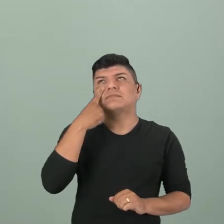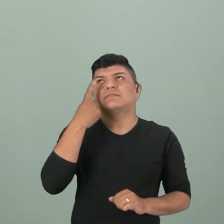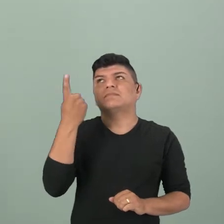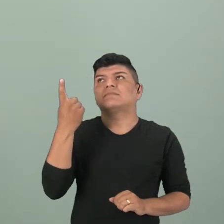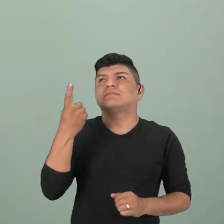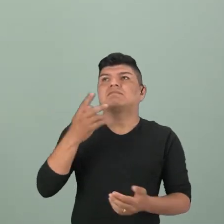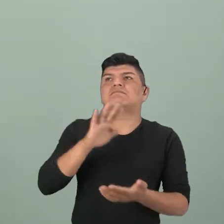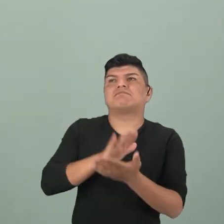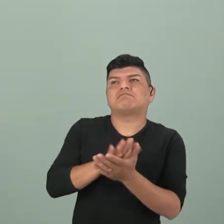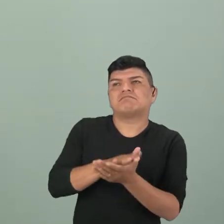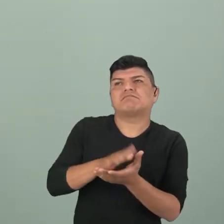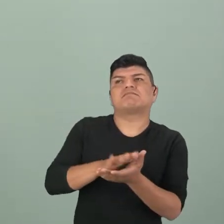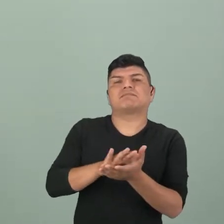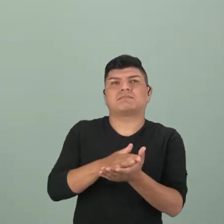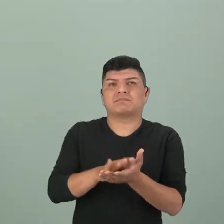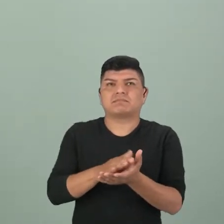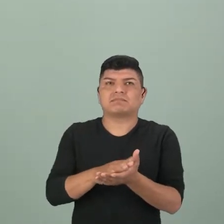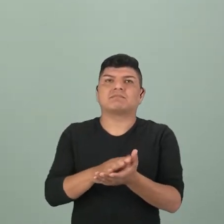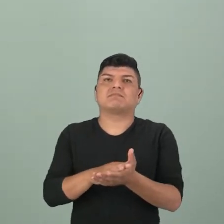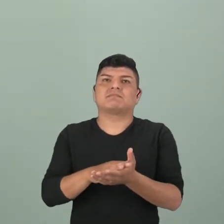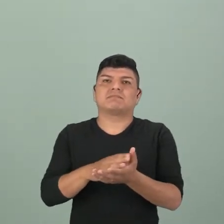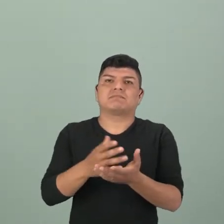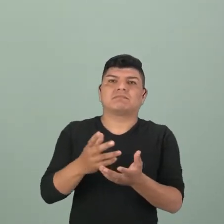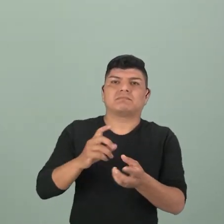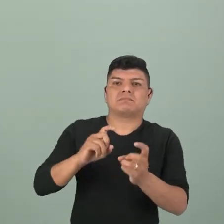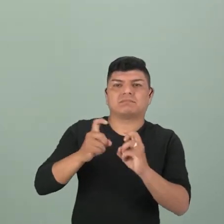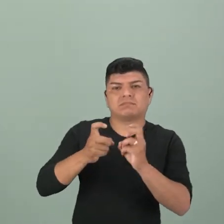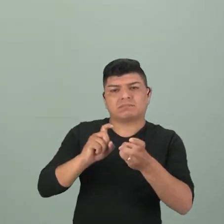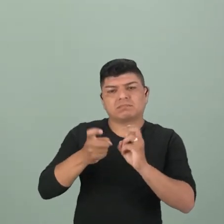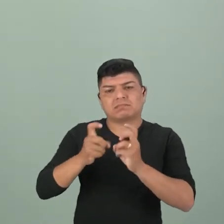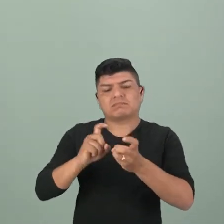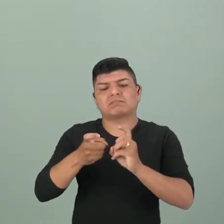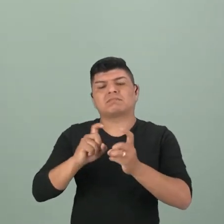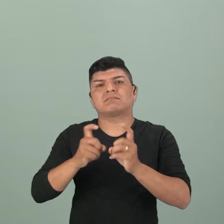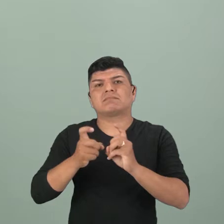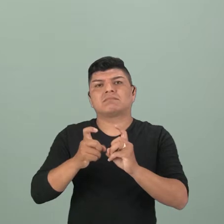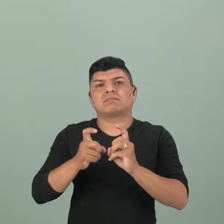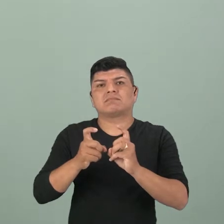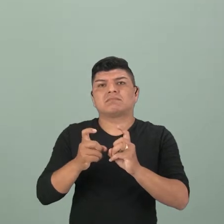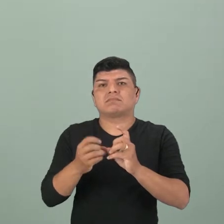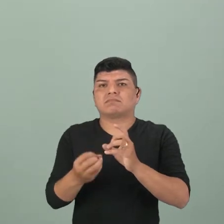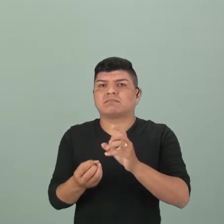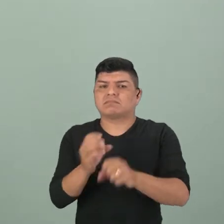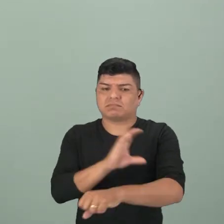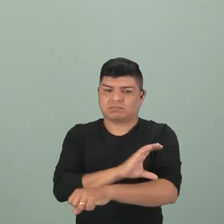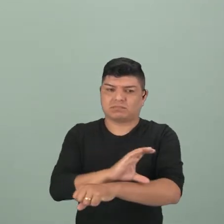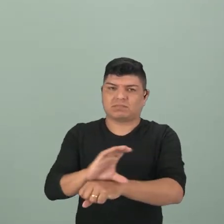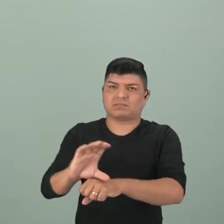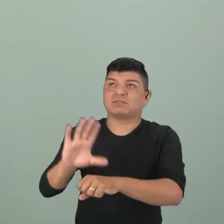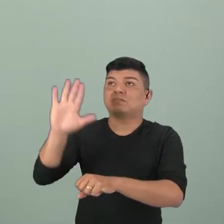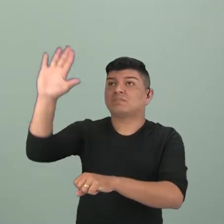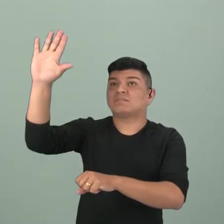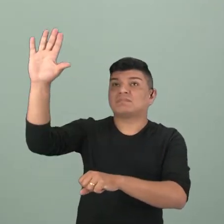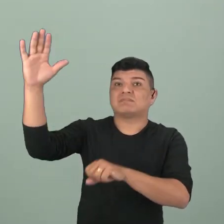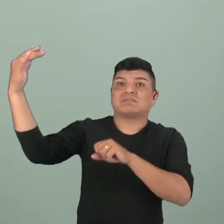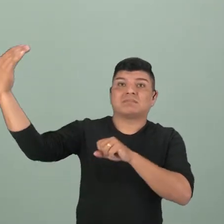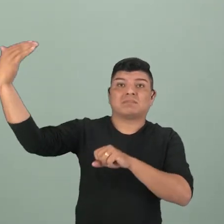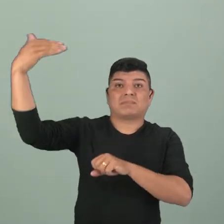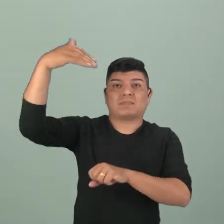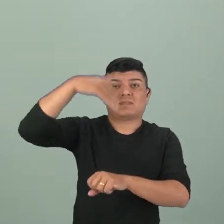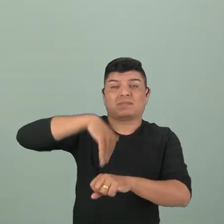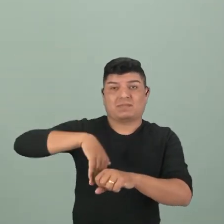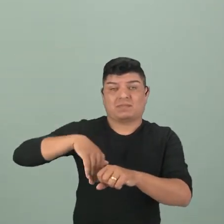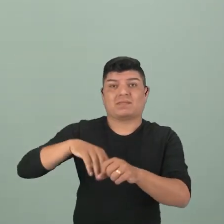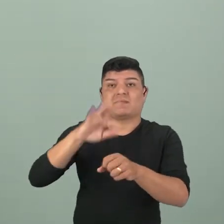do samba, a questão da capoeira, foi culturas trazidas do continente africano para o nosso país aqui. Então é